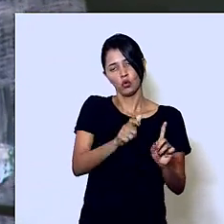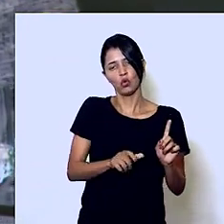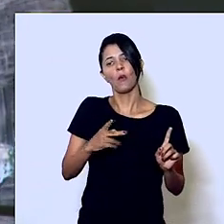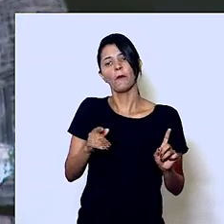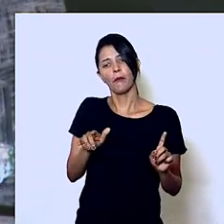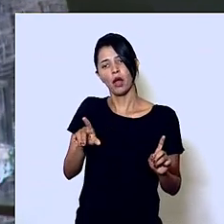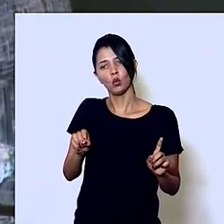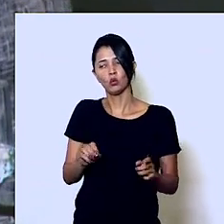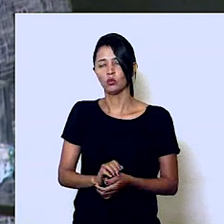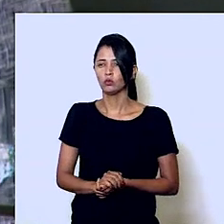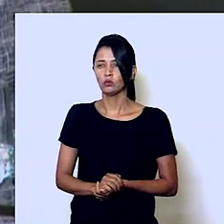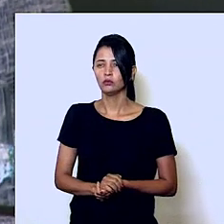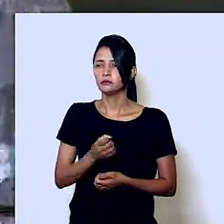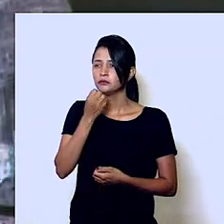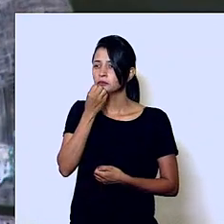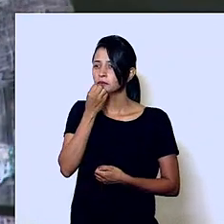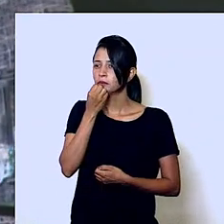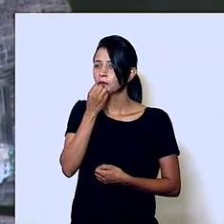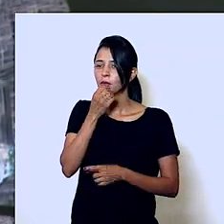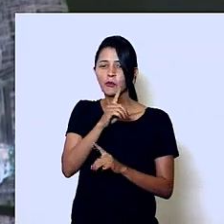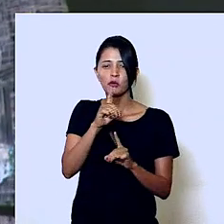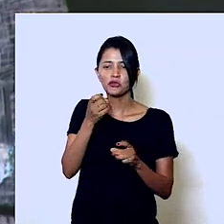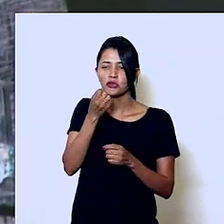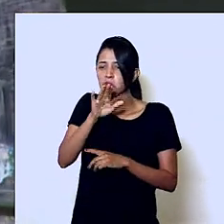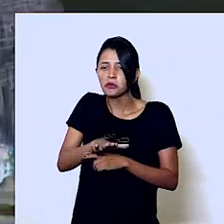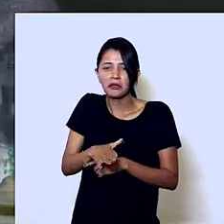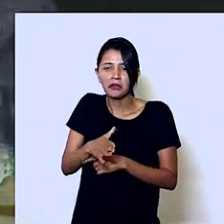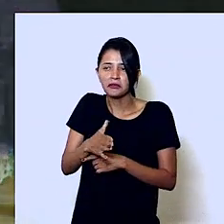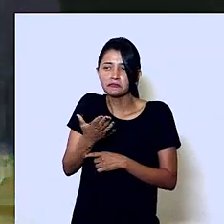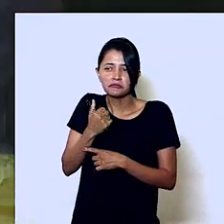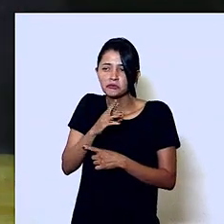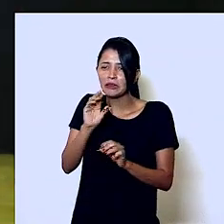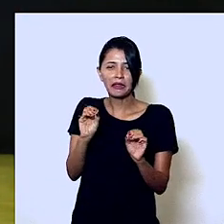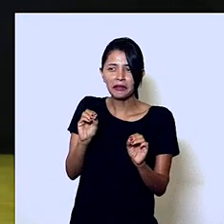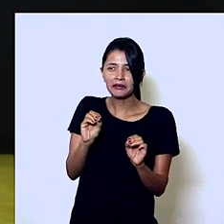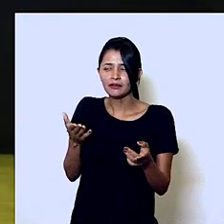Bom dia, boa tarde, quase, né? Bom dia, não almoçamos ainda. Está ligado aqui.